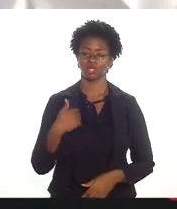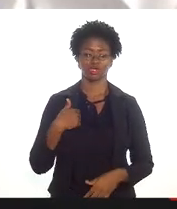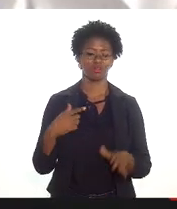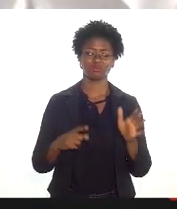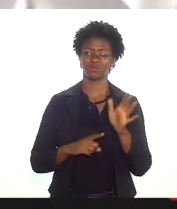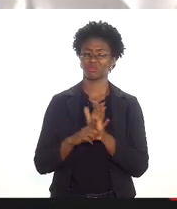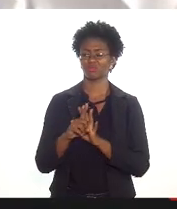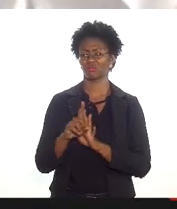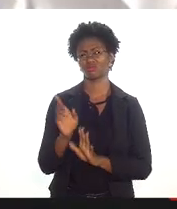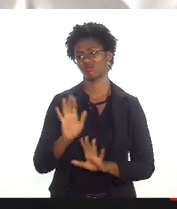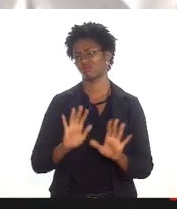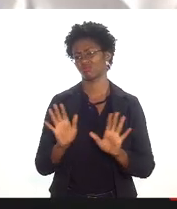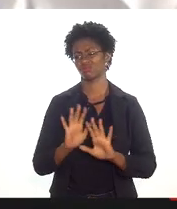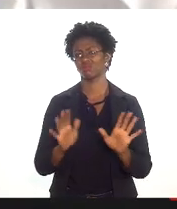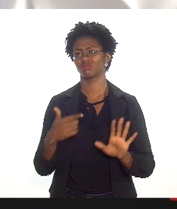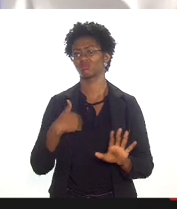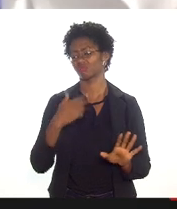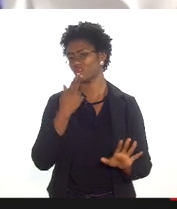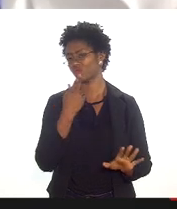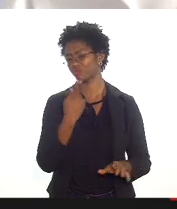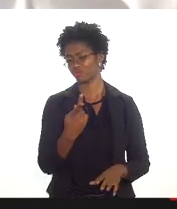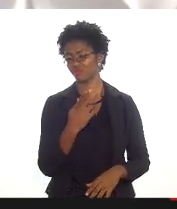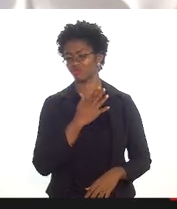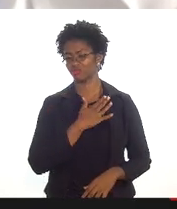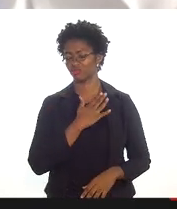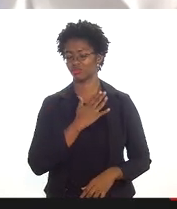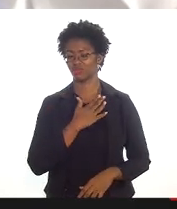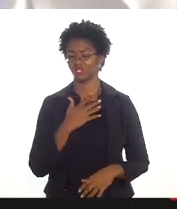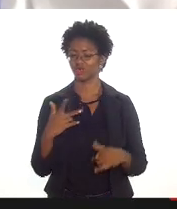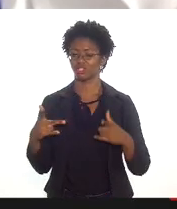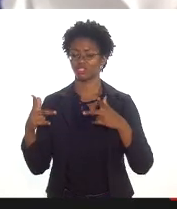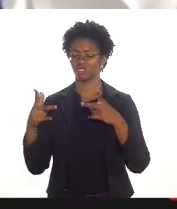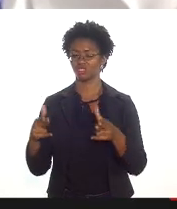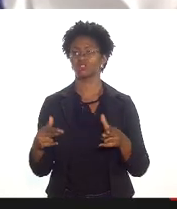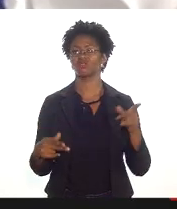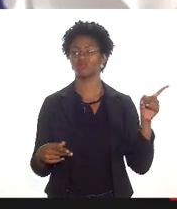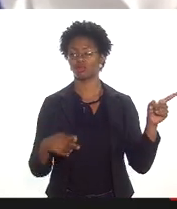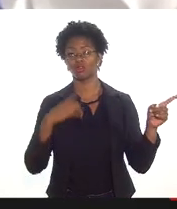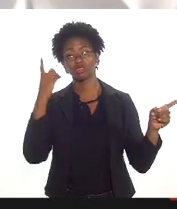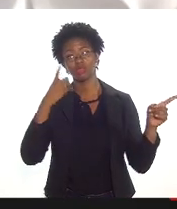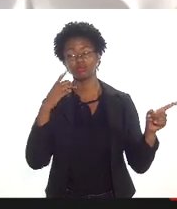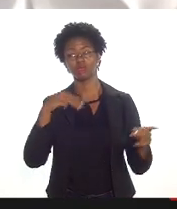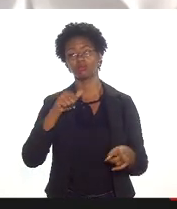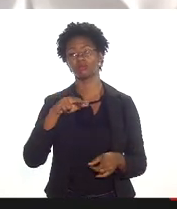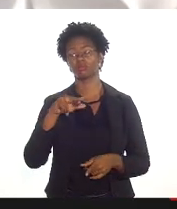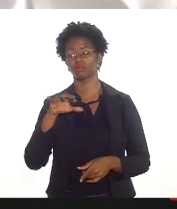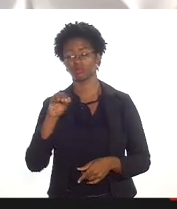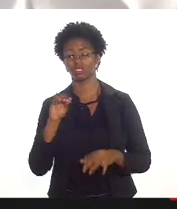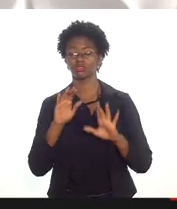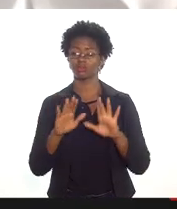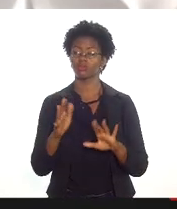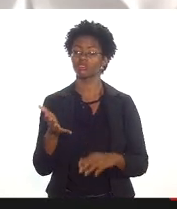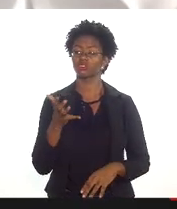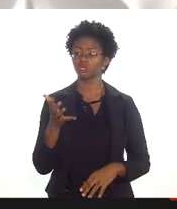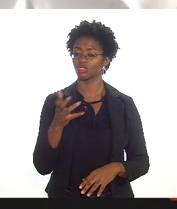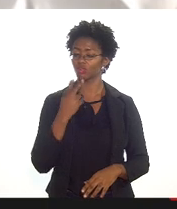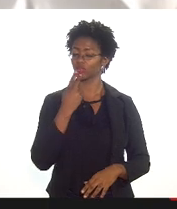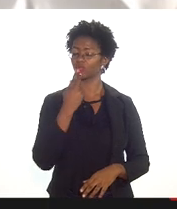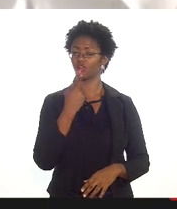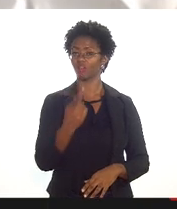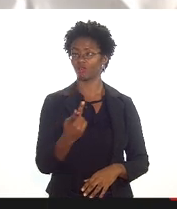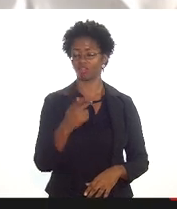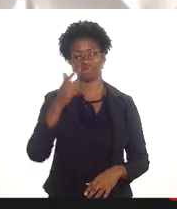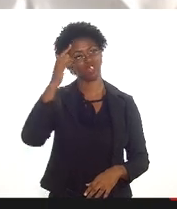uma pergunta, porque a minha fala vai no mesmo sentido do deputado Márcio Pacheco, mas eu queria externar, deputado